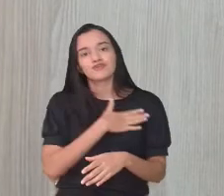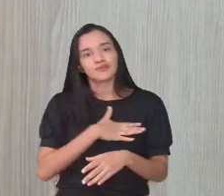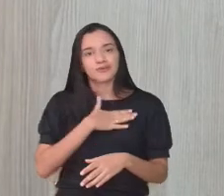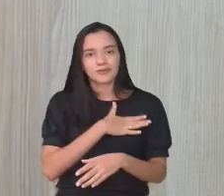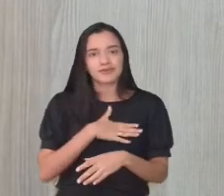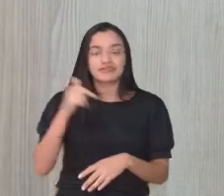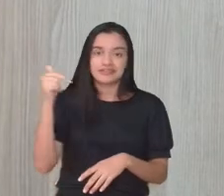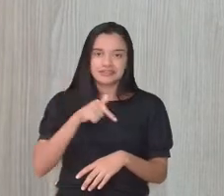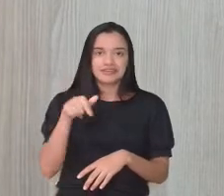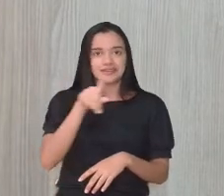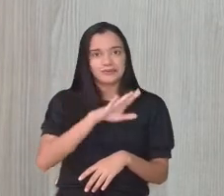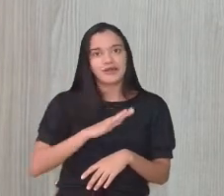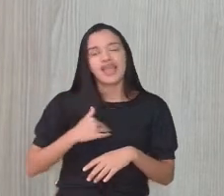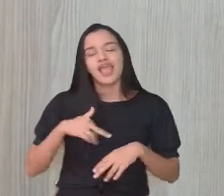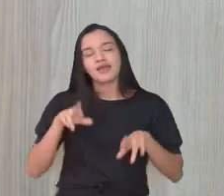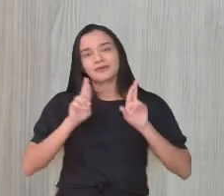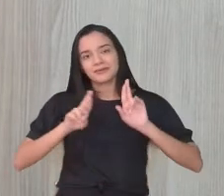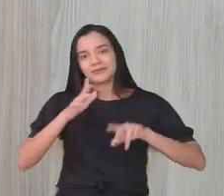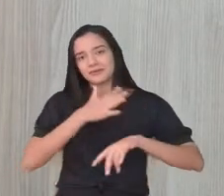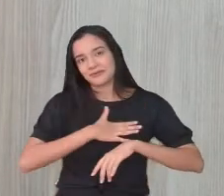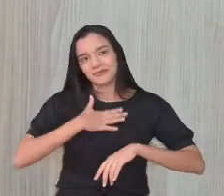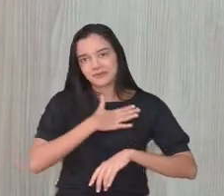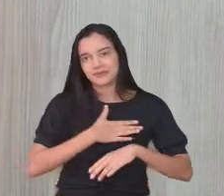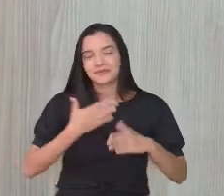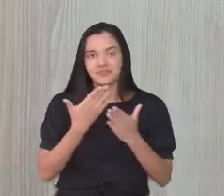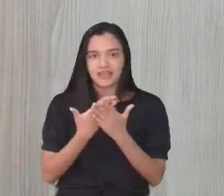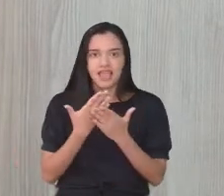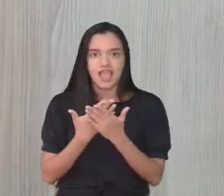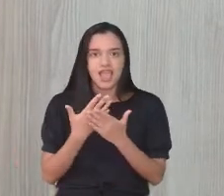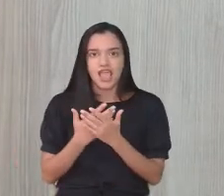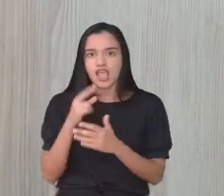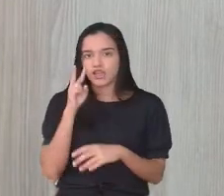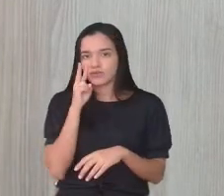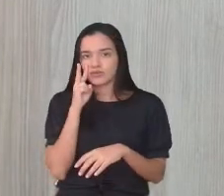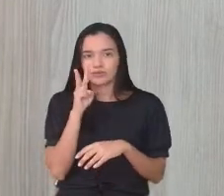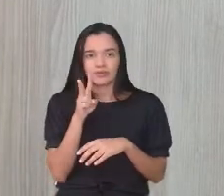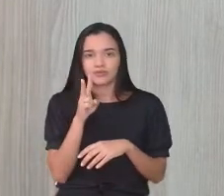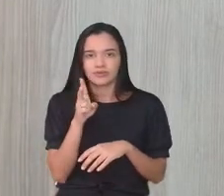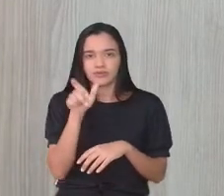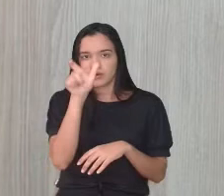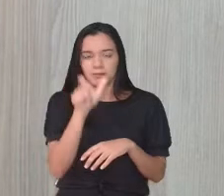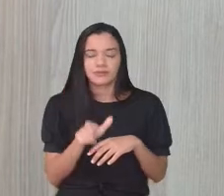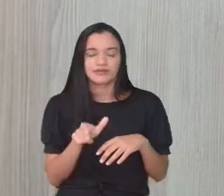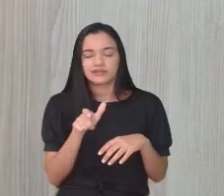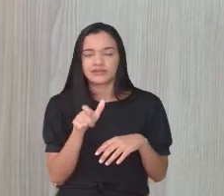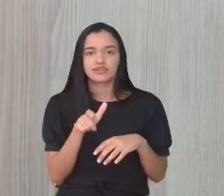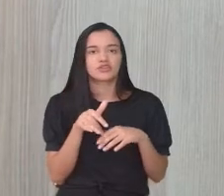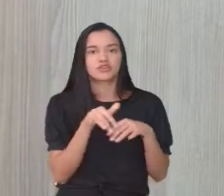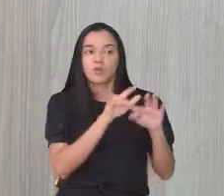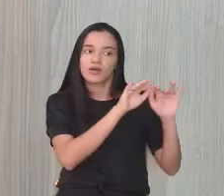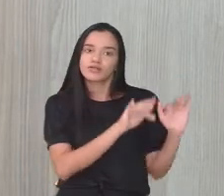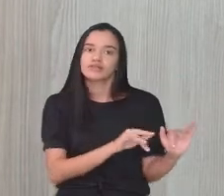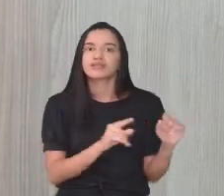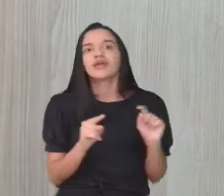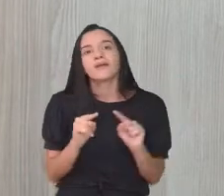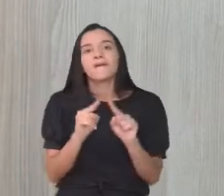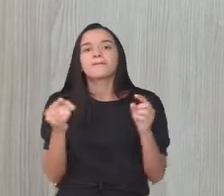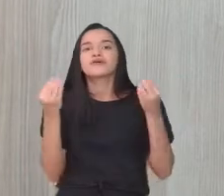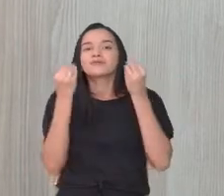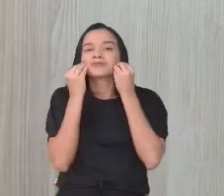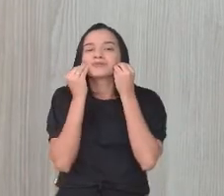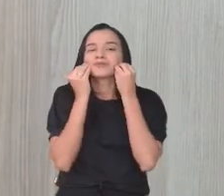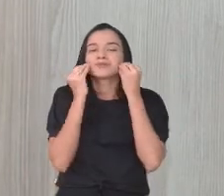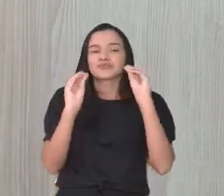estar aqui. Eu espero que vocês tenham gostado dessa aula. Não vi ninguém do chat, não quiseram falar comigo hoje, mas mesmo assim eu vou deixar um